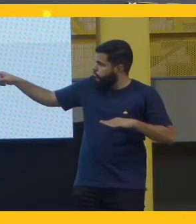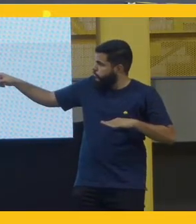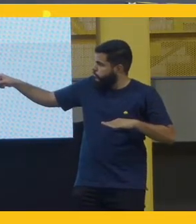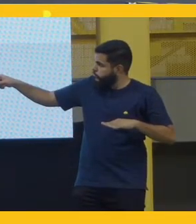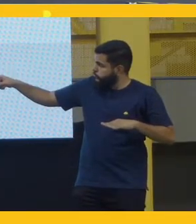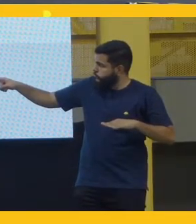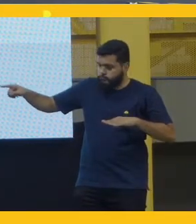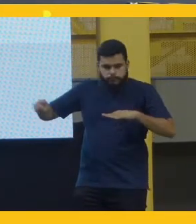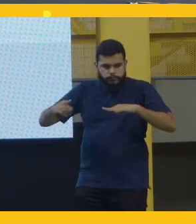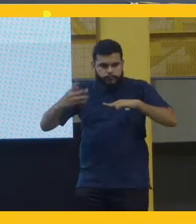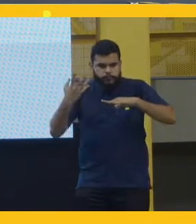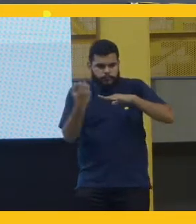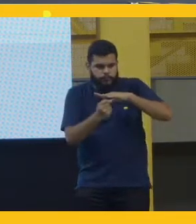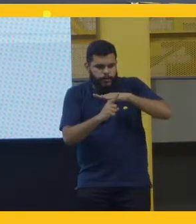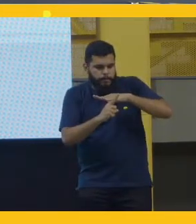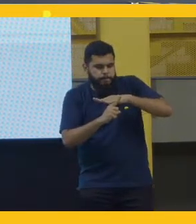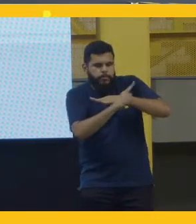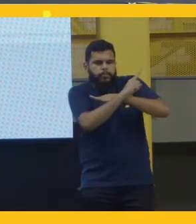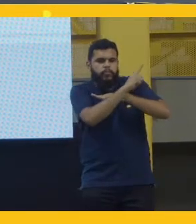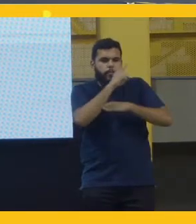ele é visto amarelo.